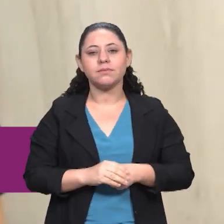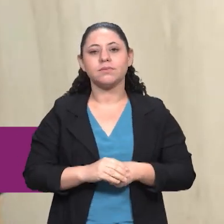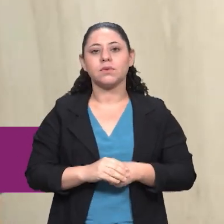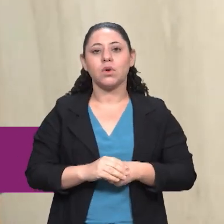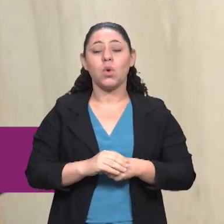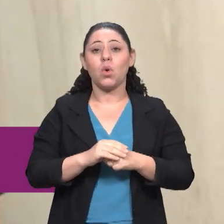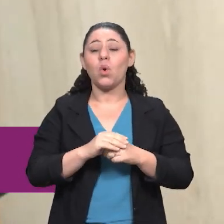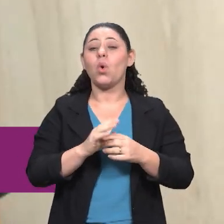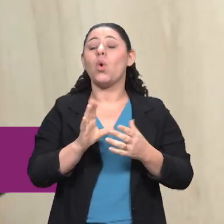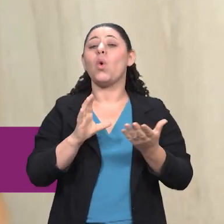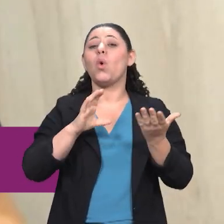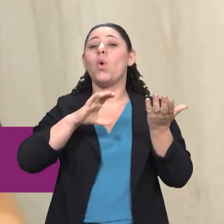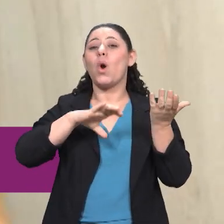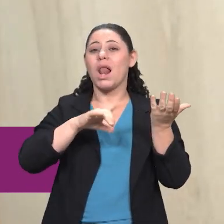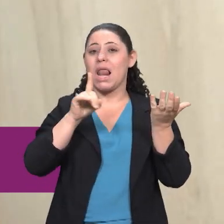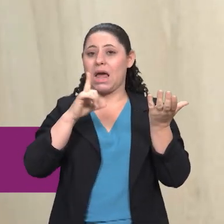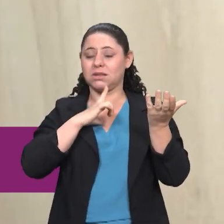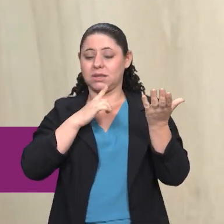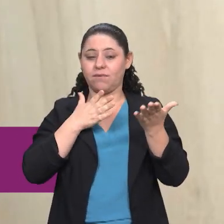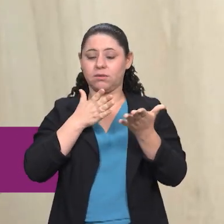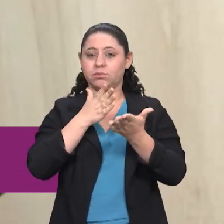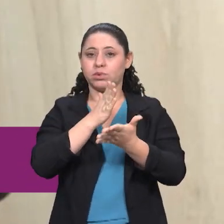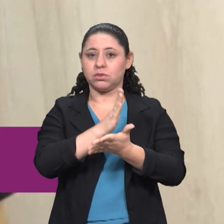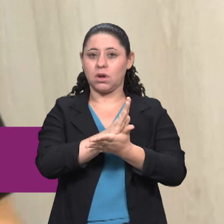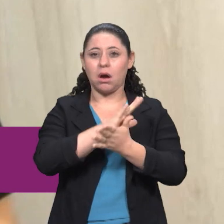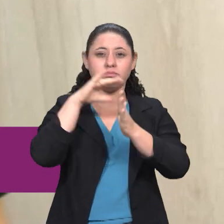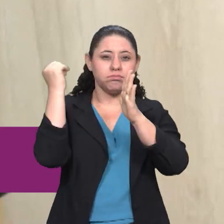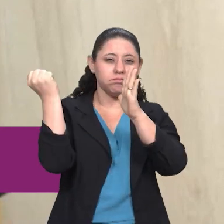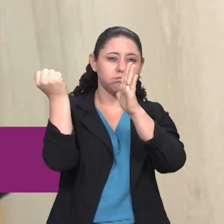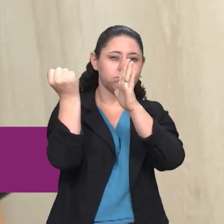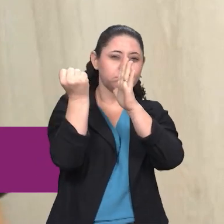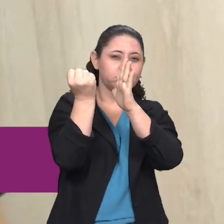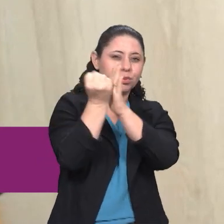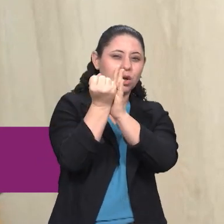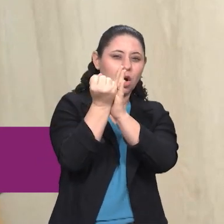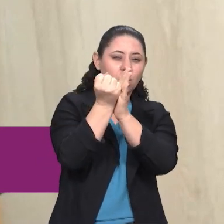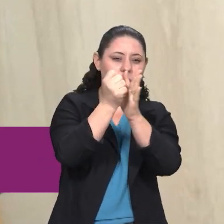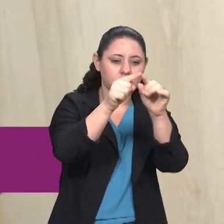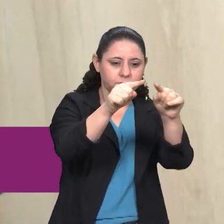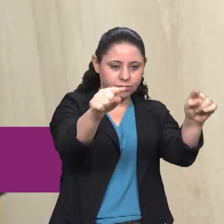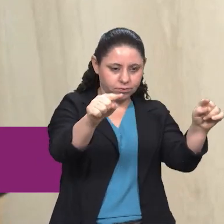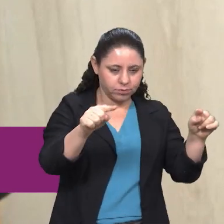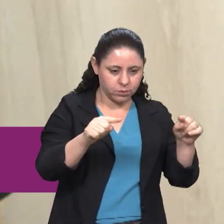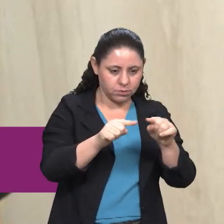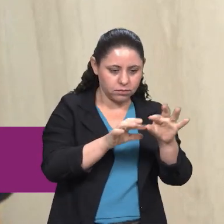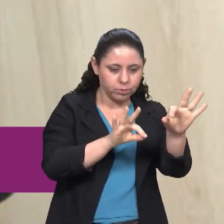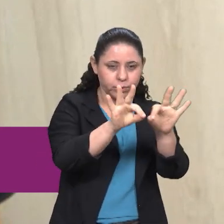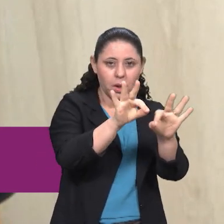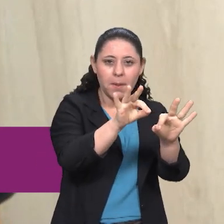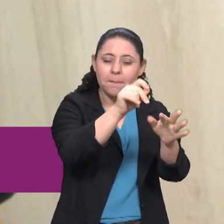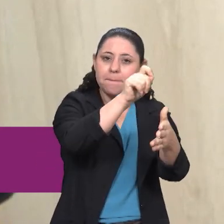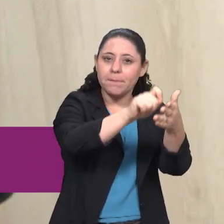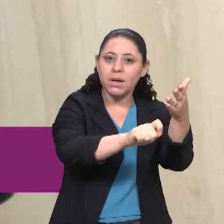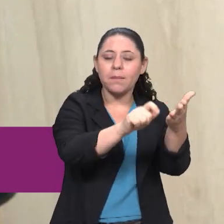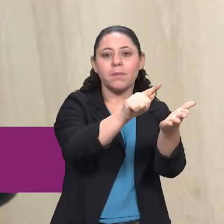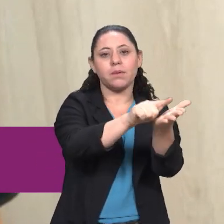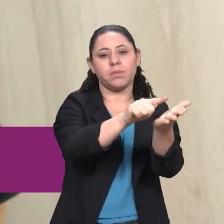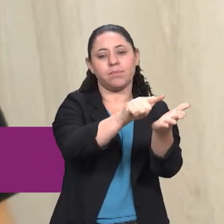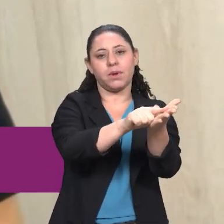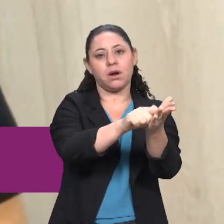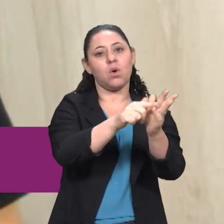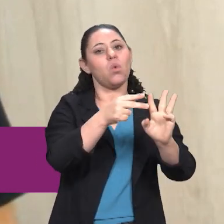o Senado Federal havia aprovado recentemente o marco temporal da demarcação de terras